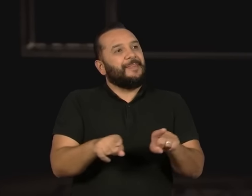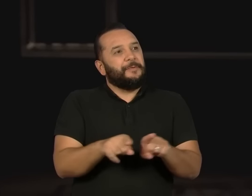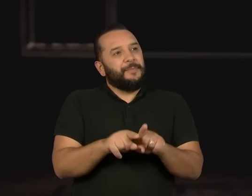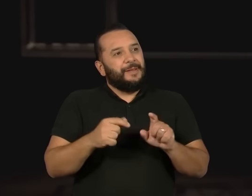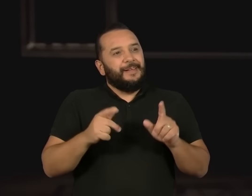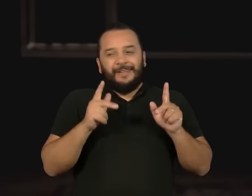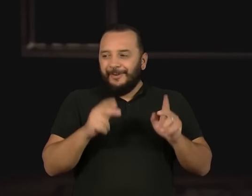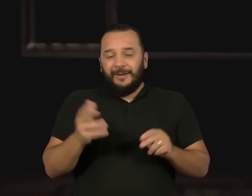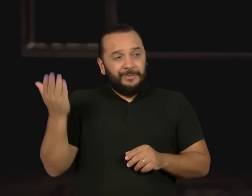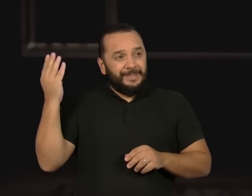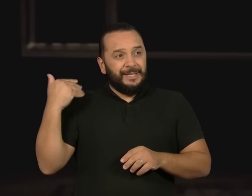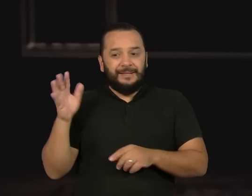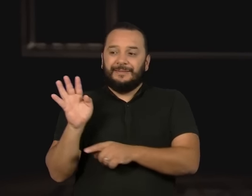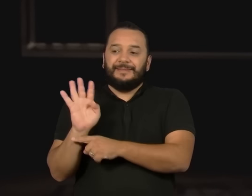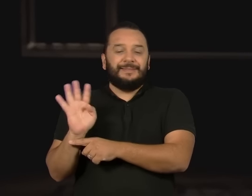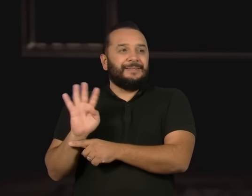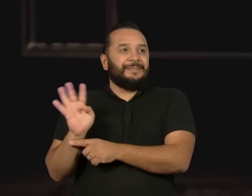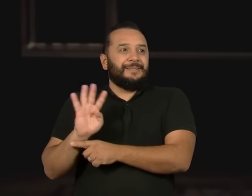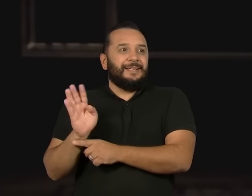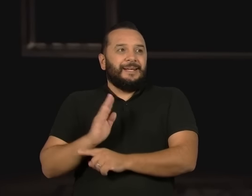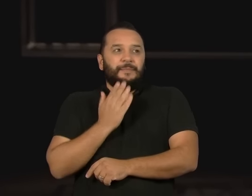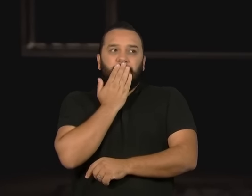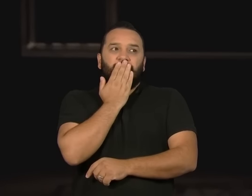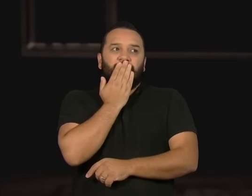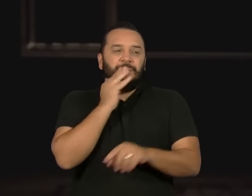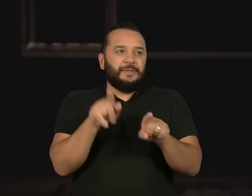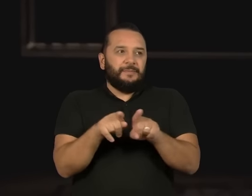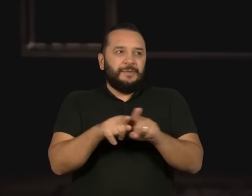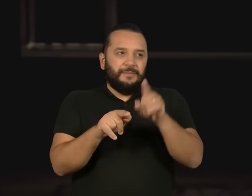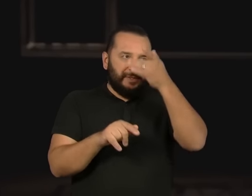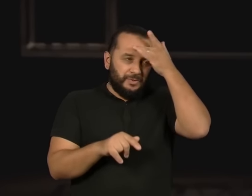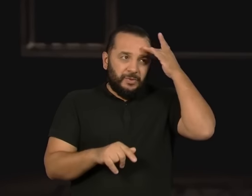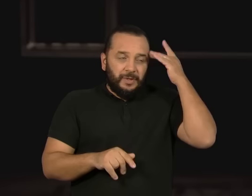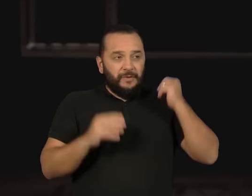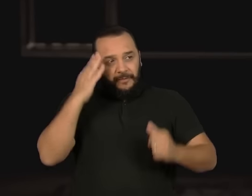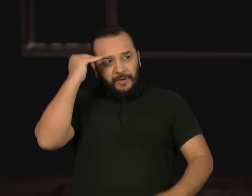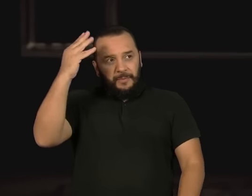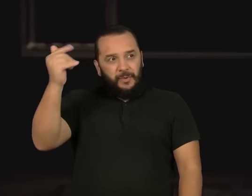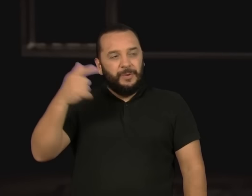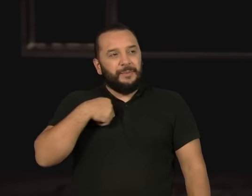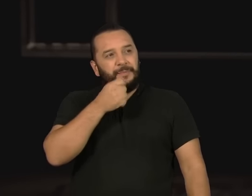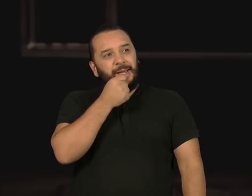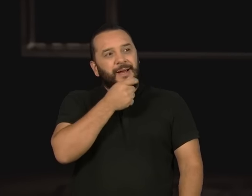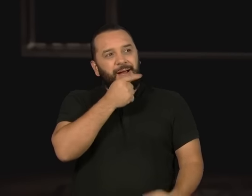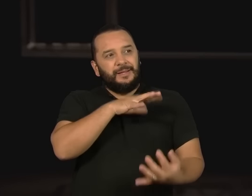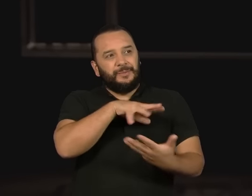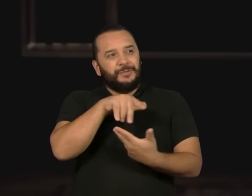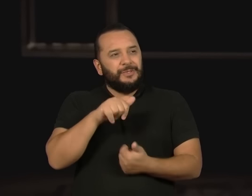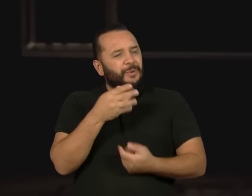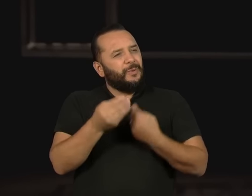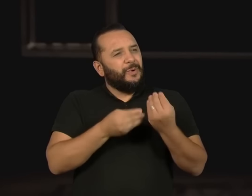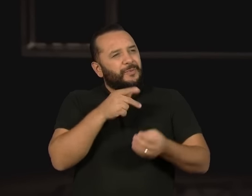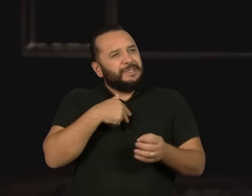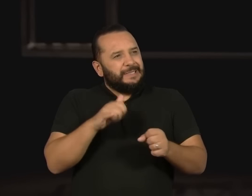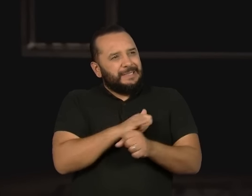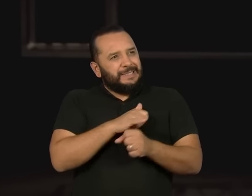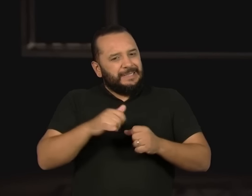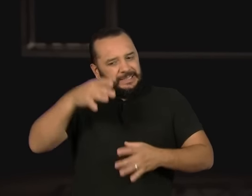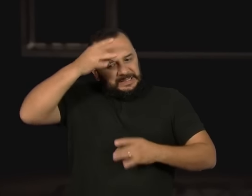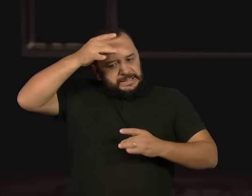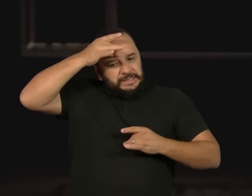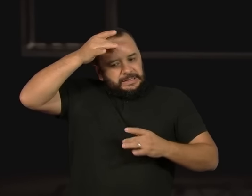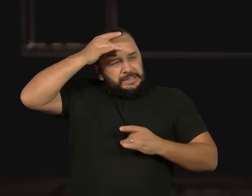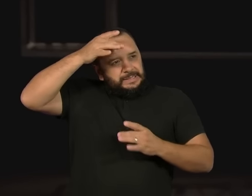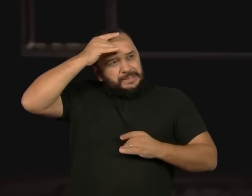cinema mudo e também aos grandes nomes aí da comédia mundial. Como é que foi compor, né, entrar nesse jogo todo e quais são